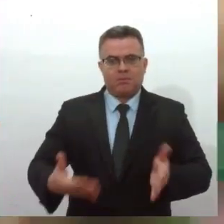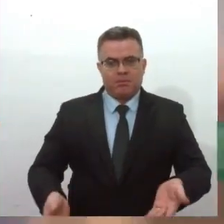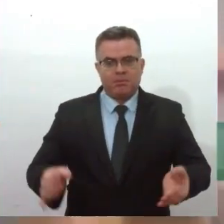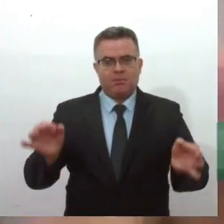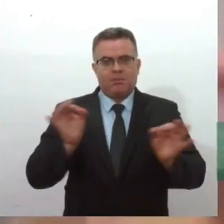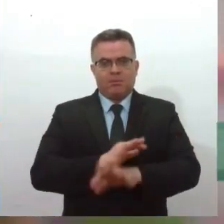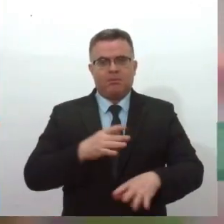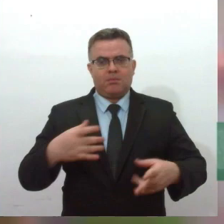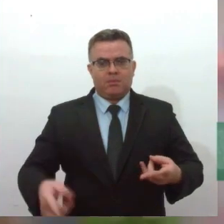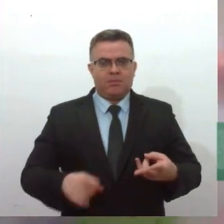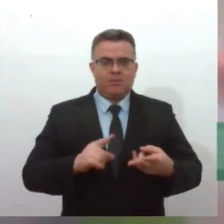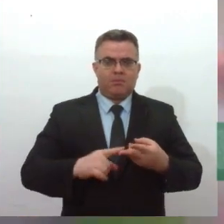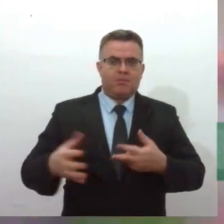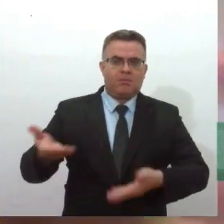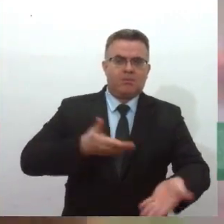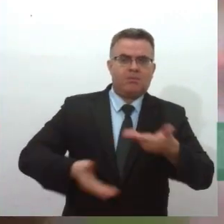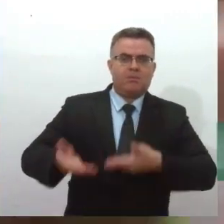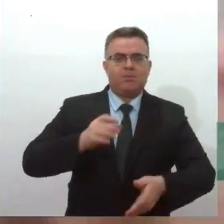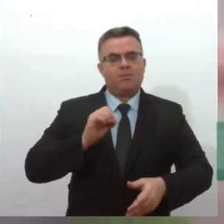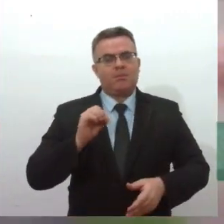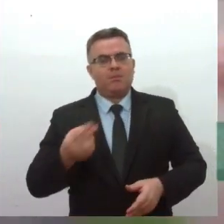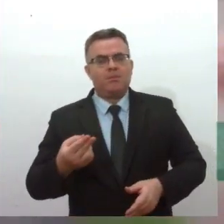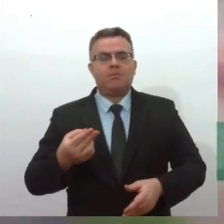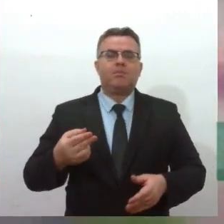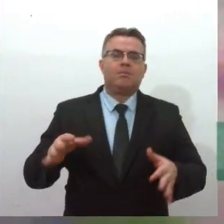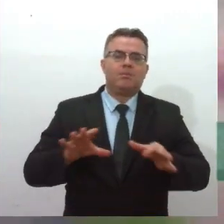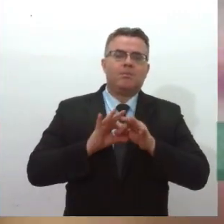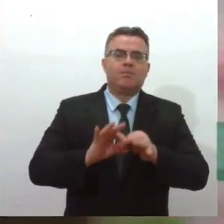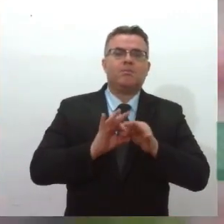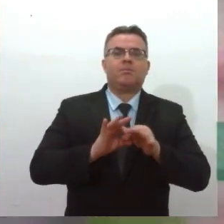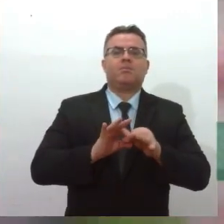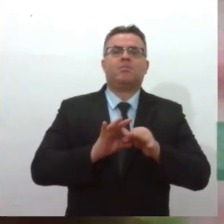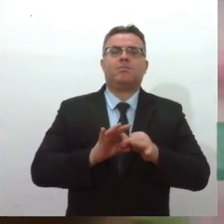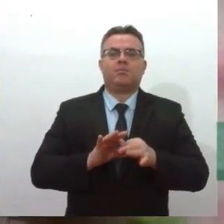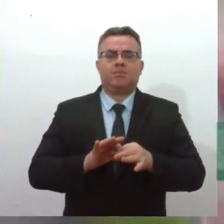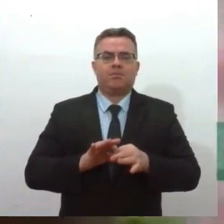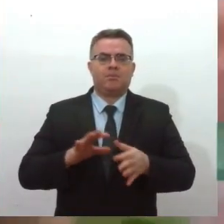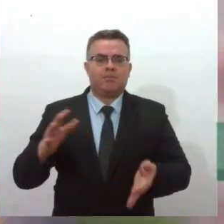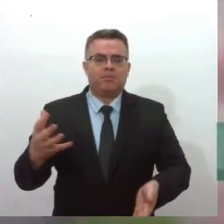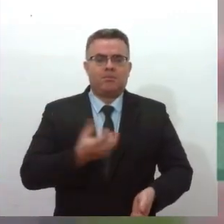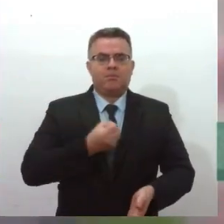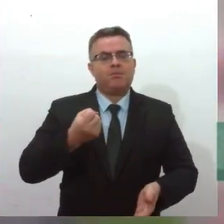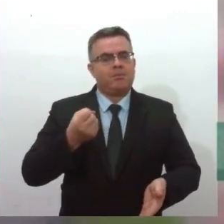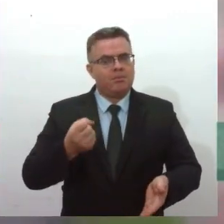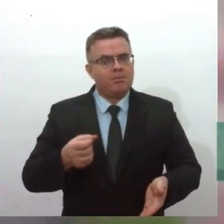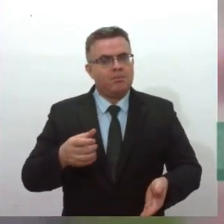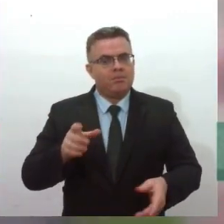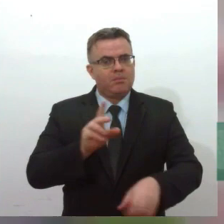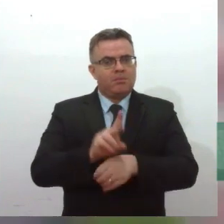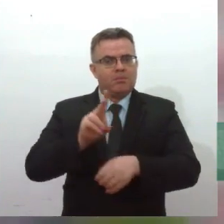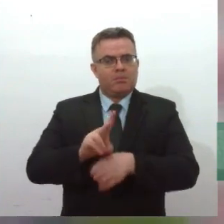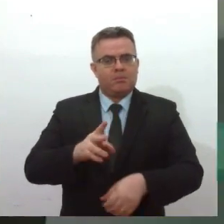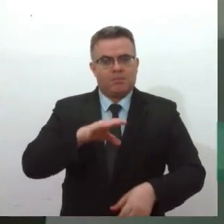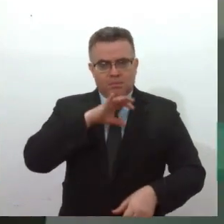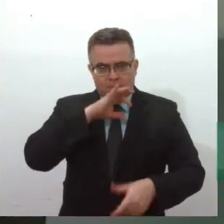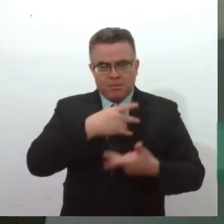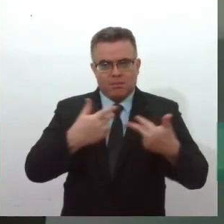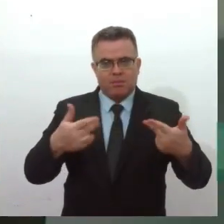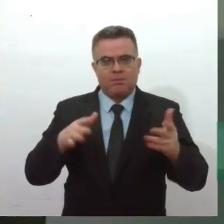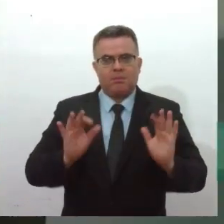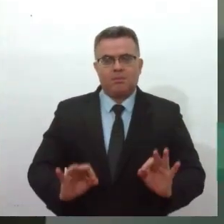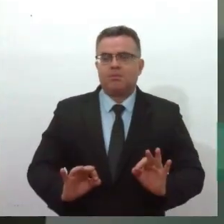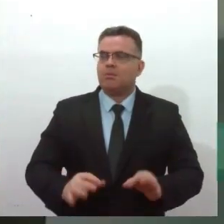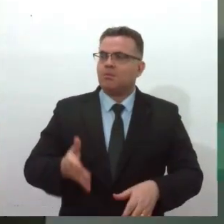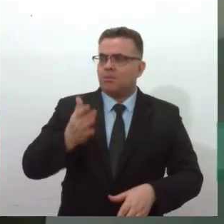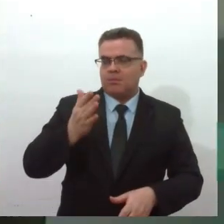seja com parceria ou não o importante é salvar os nossos animais e as pessoas entenderem que toda a vida importa muito obrigada